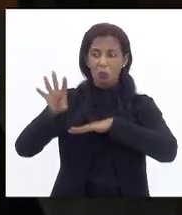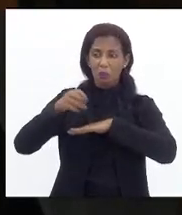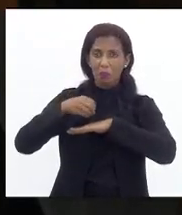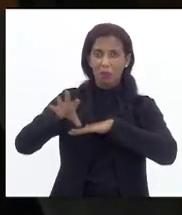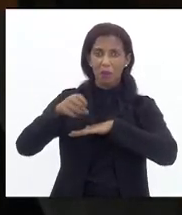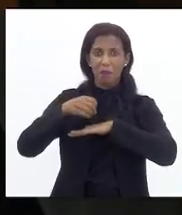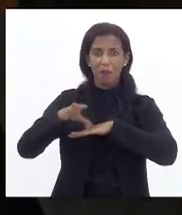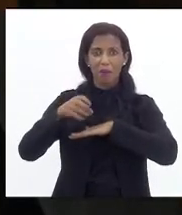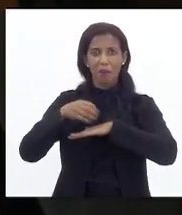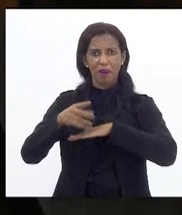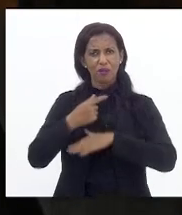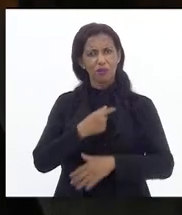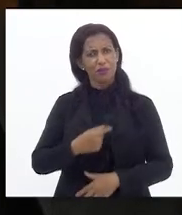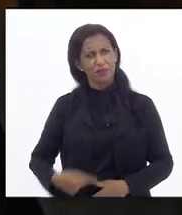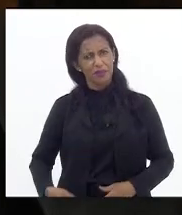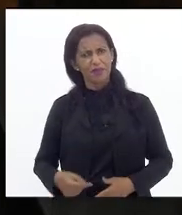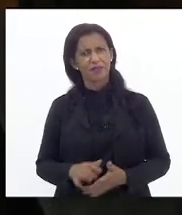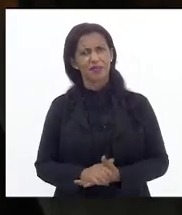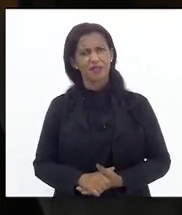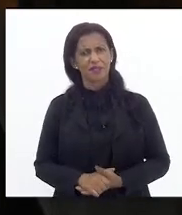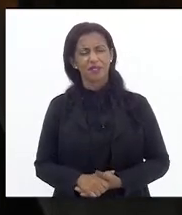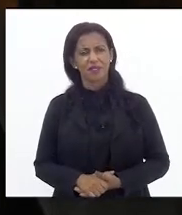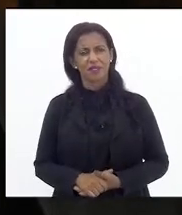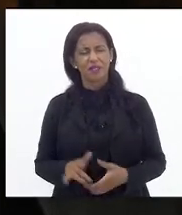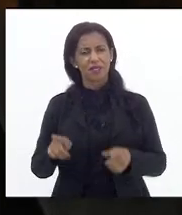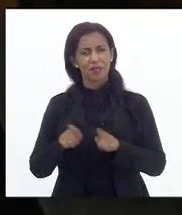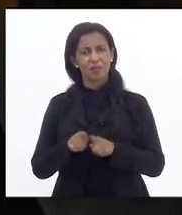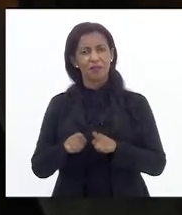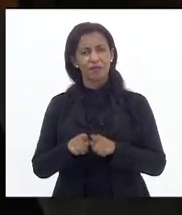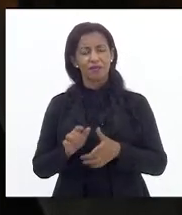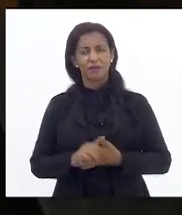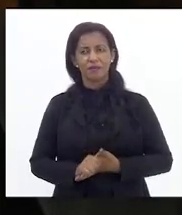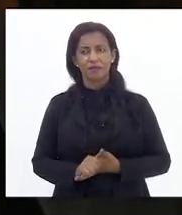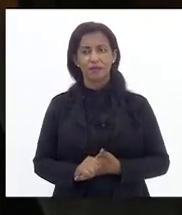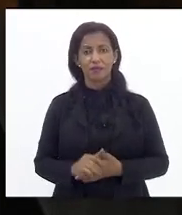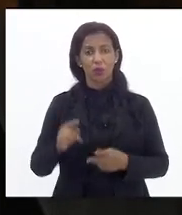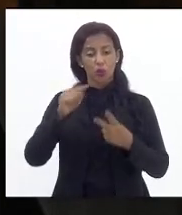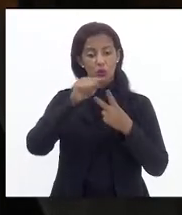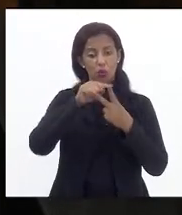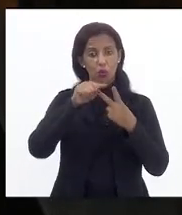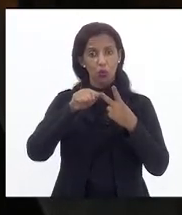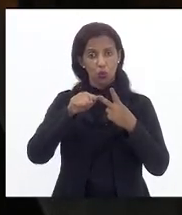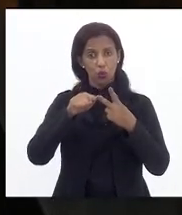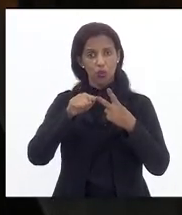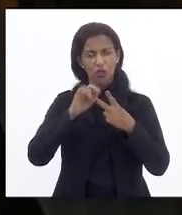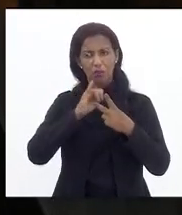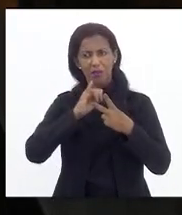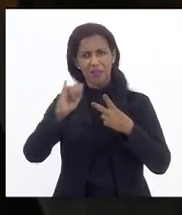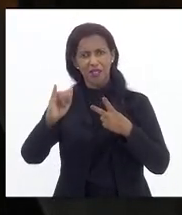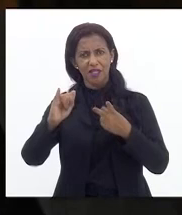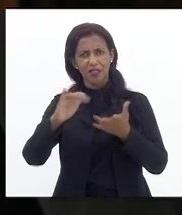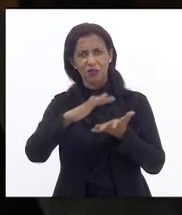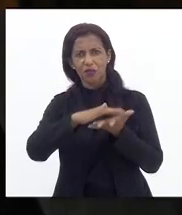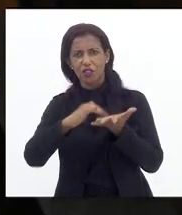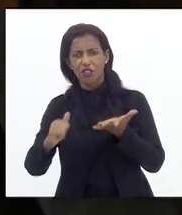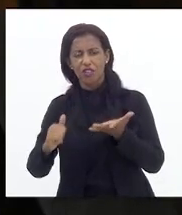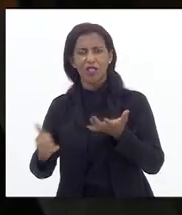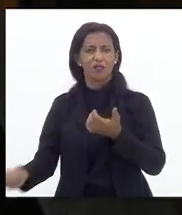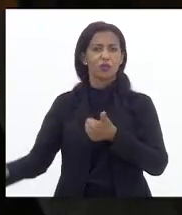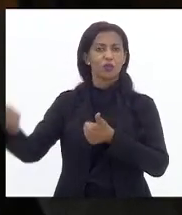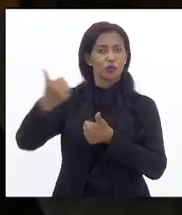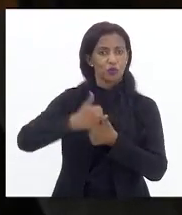chegaram por parte do Governador e inclusive duas dessas mensagens foram retiradas que foram